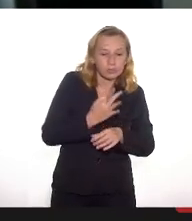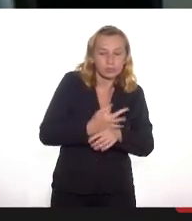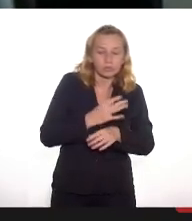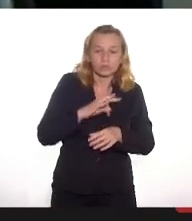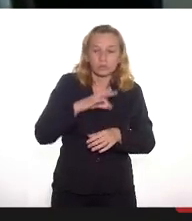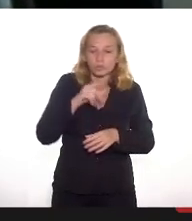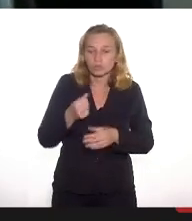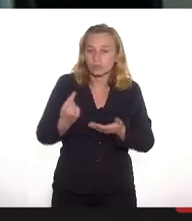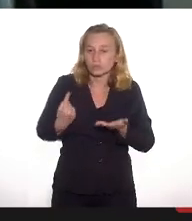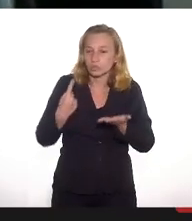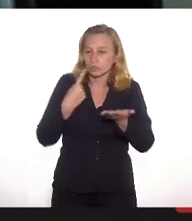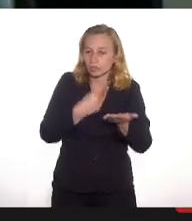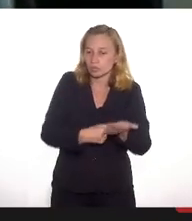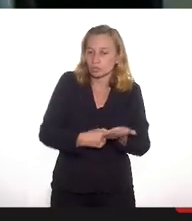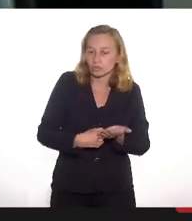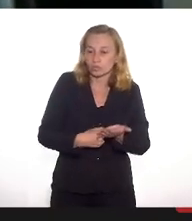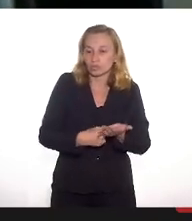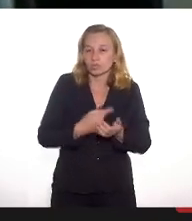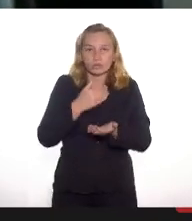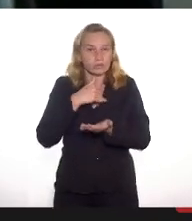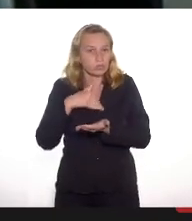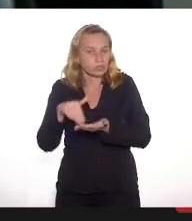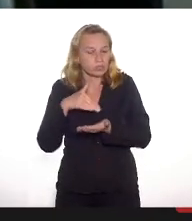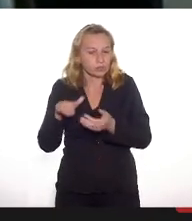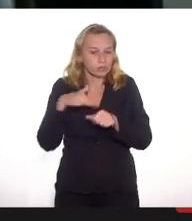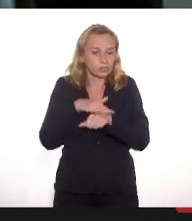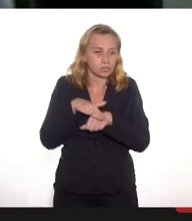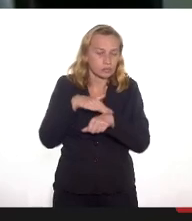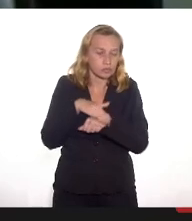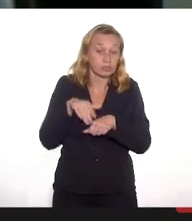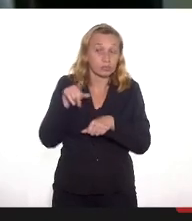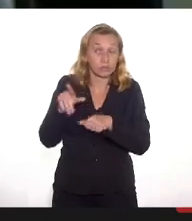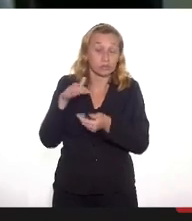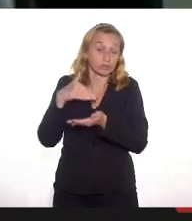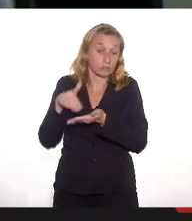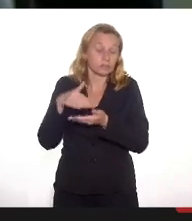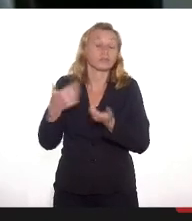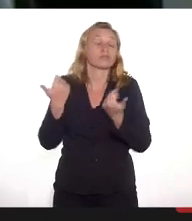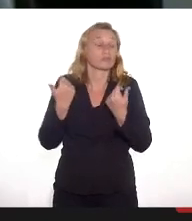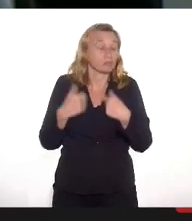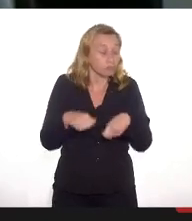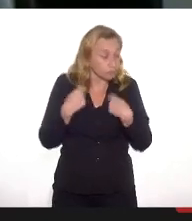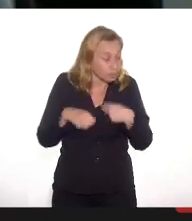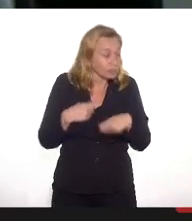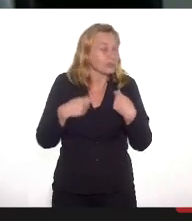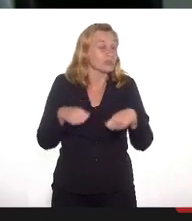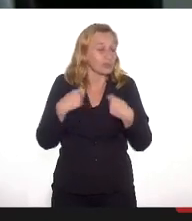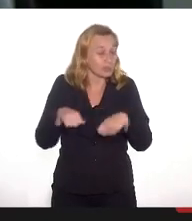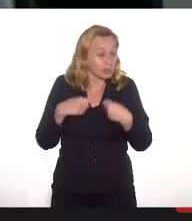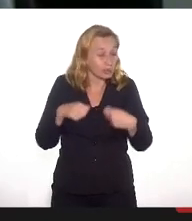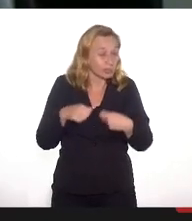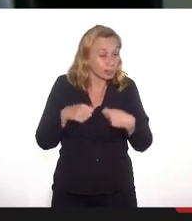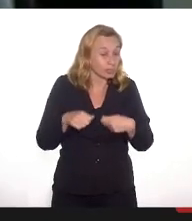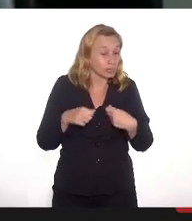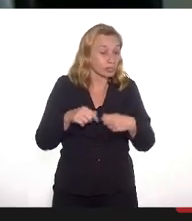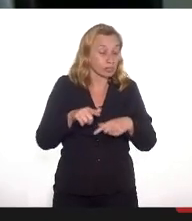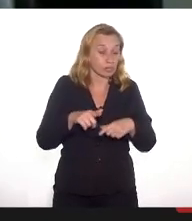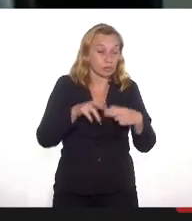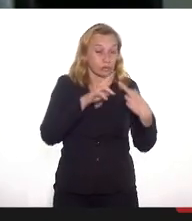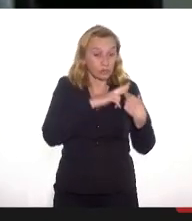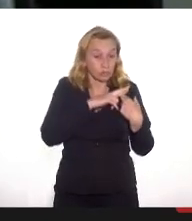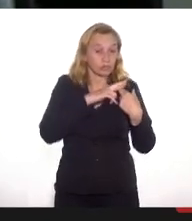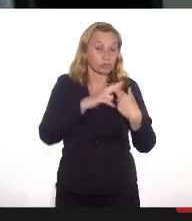aquilo que foi pactuado pela secretaria a secretaria tem que exercer essa função